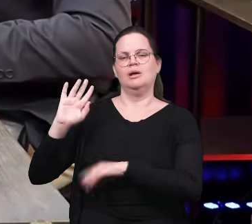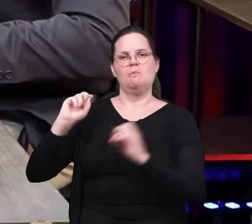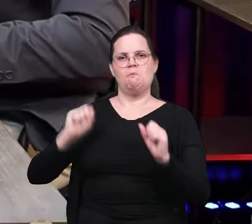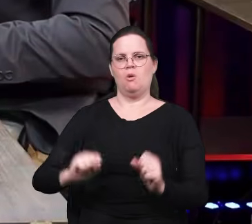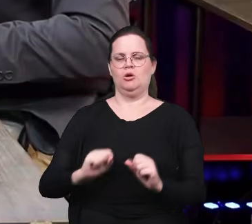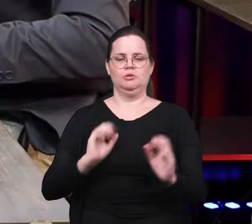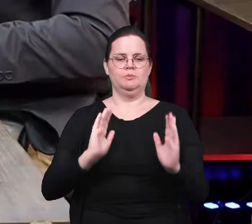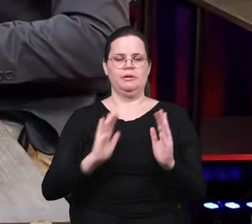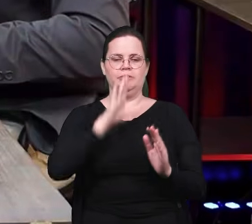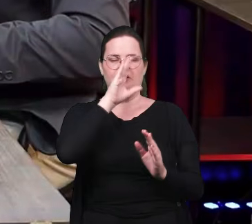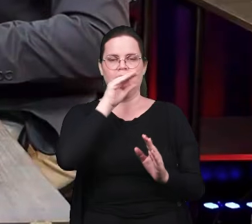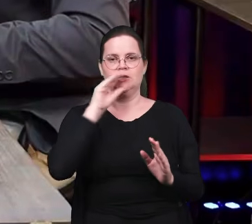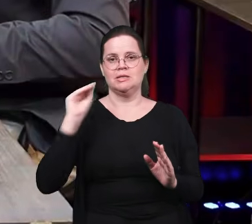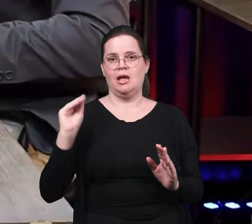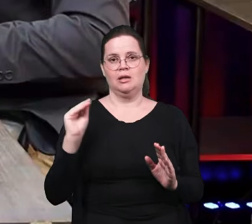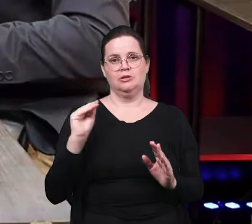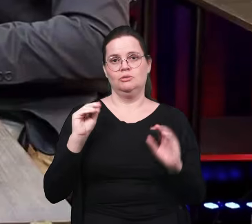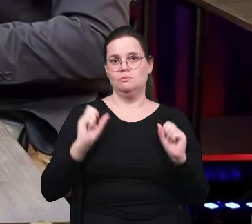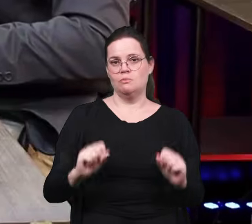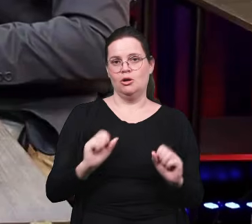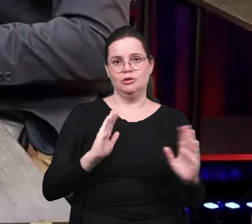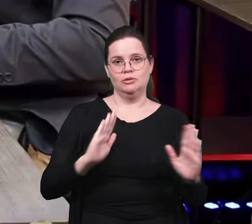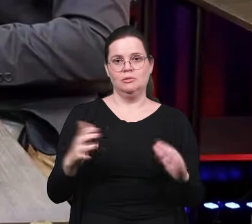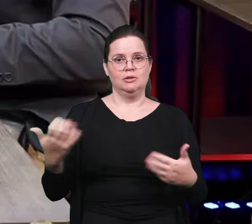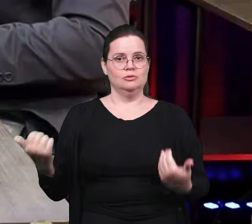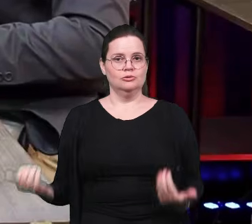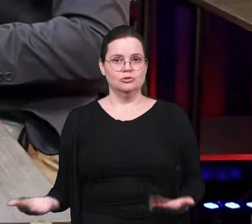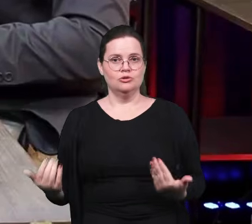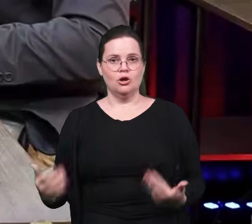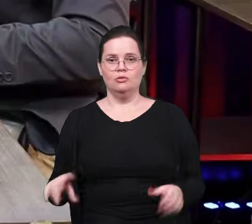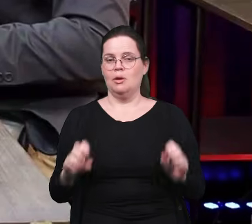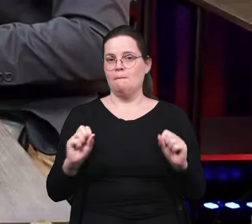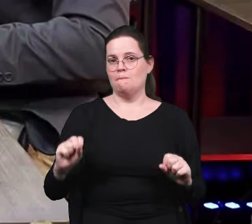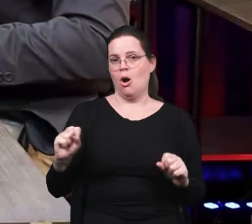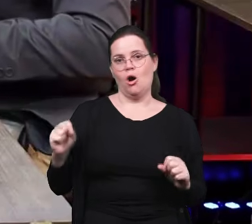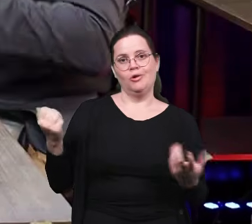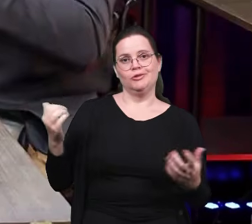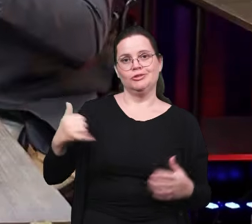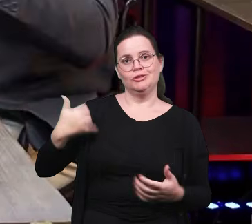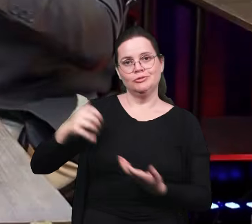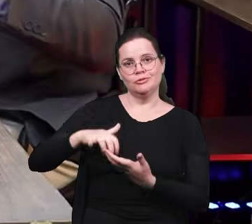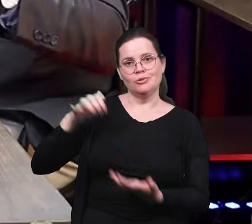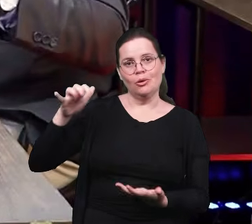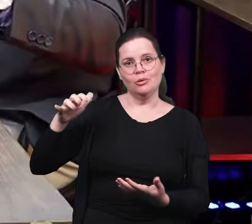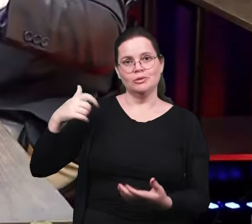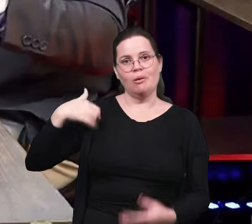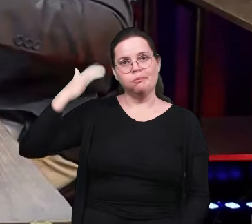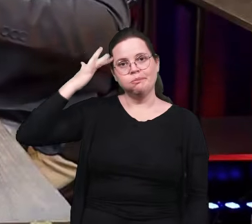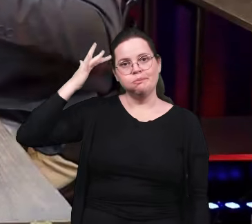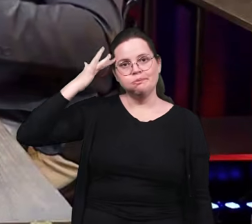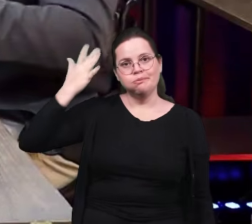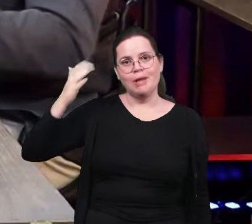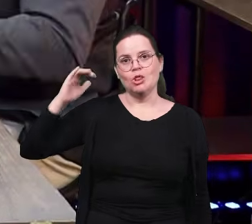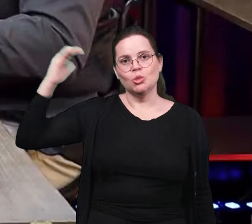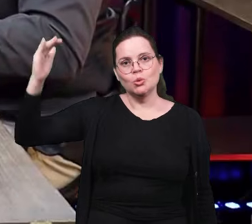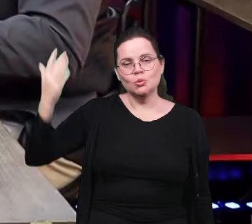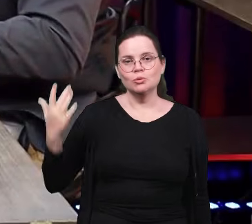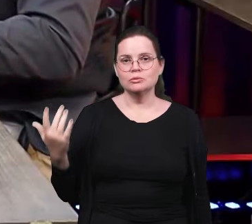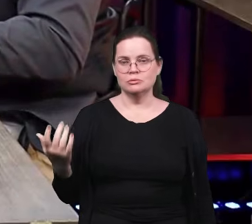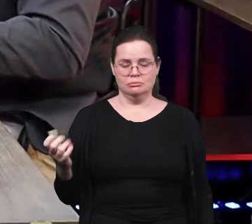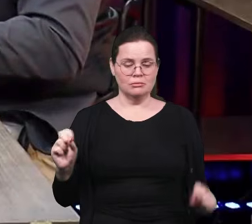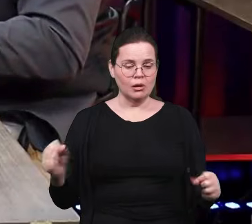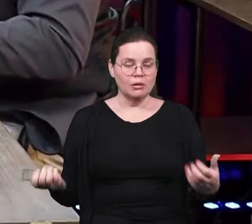adolescência, na juventude, pode ser na maturidade. Sim. Ou no final de uma vida, o Senhor pode